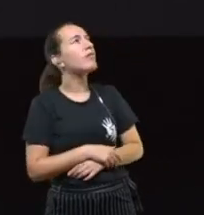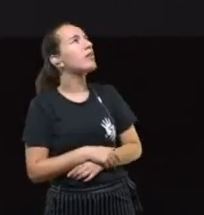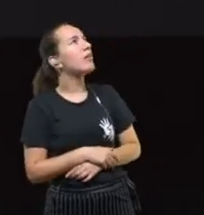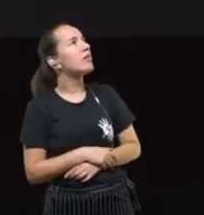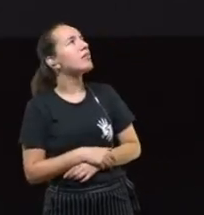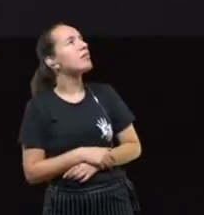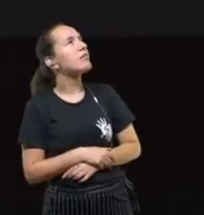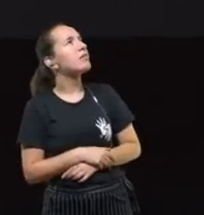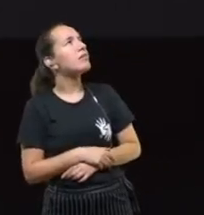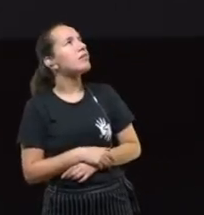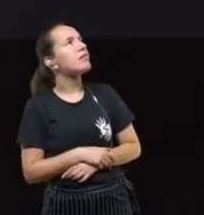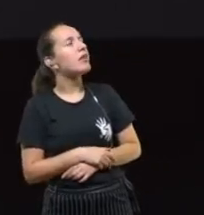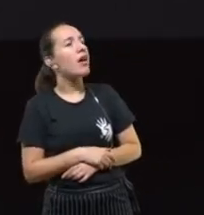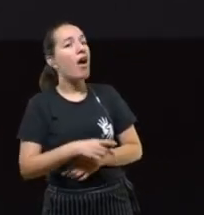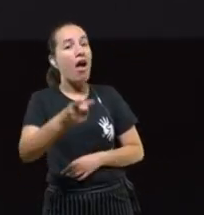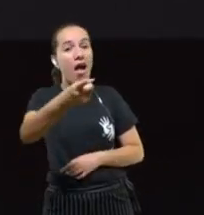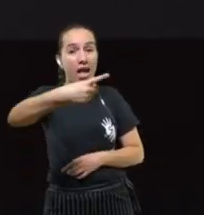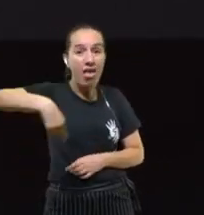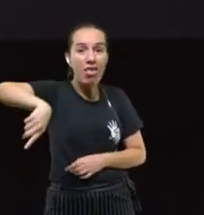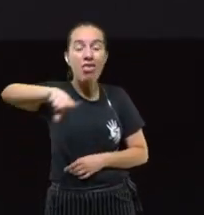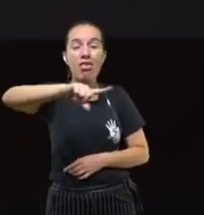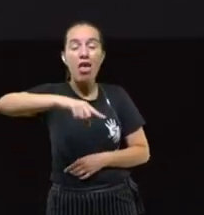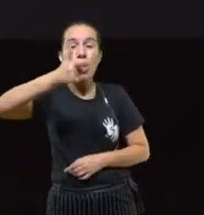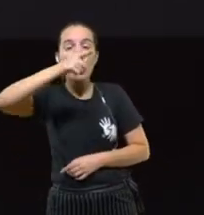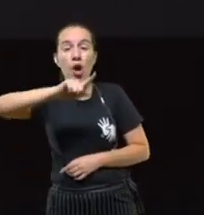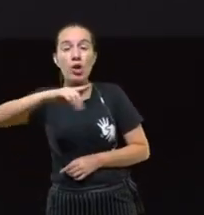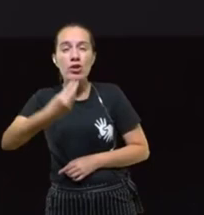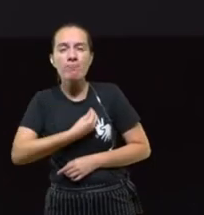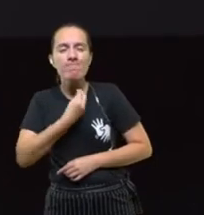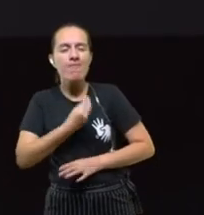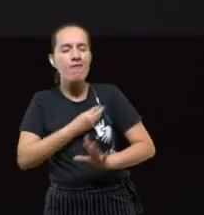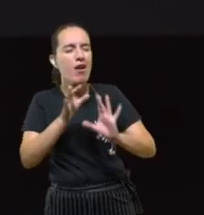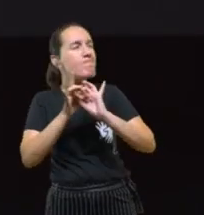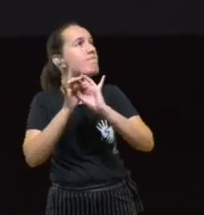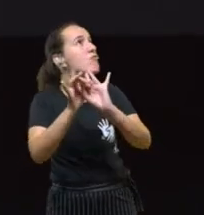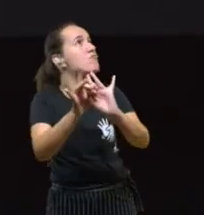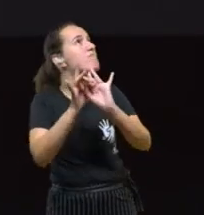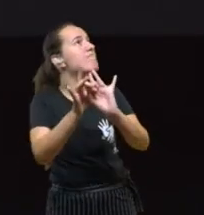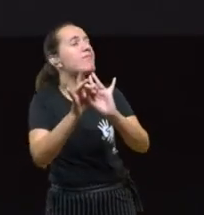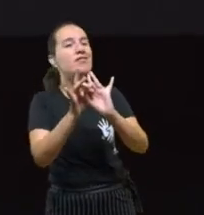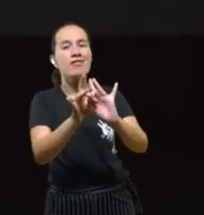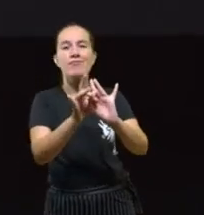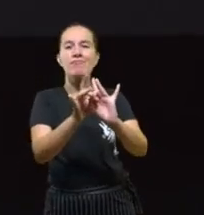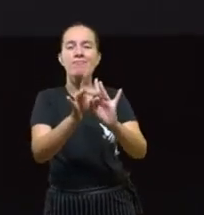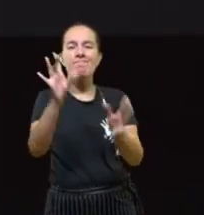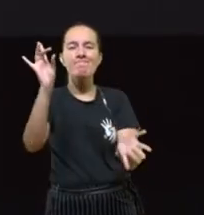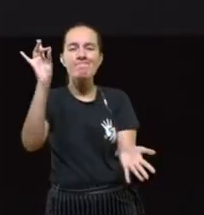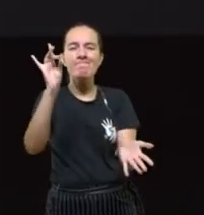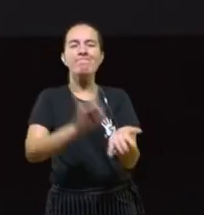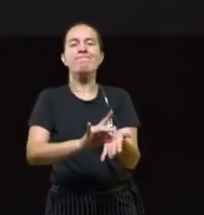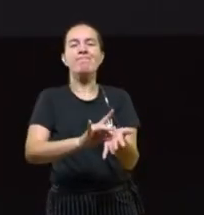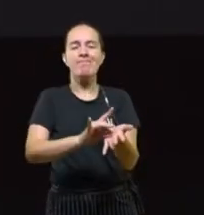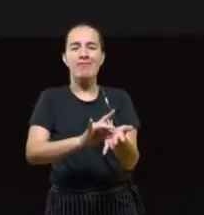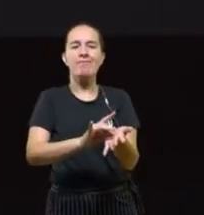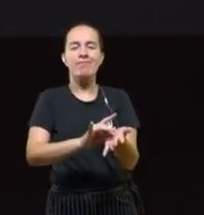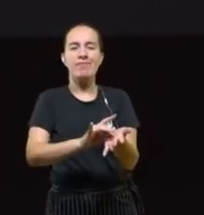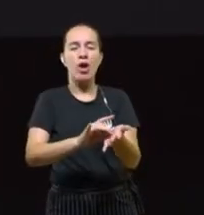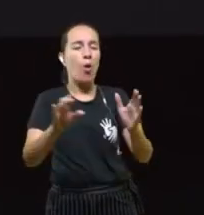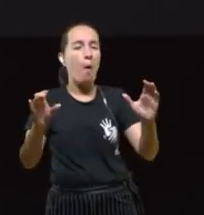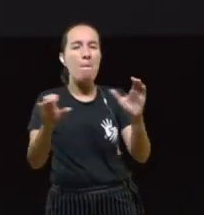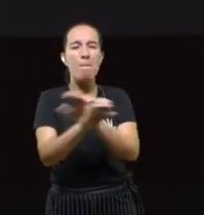levados à plena unidade. Que eles sejam levados à